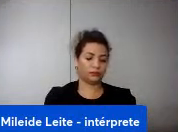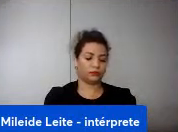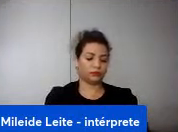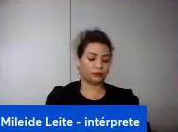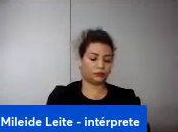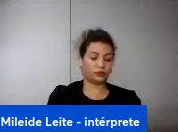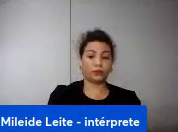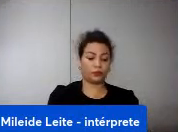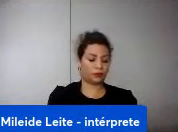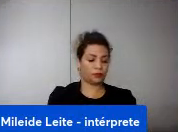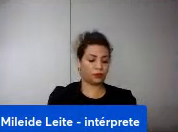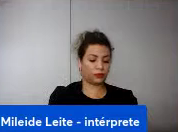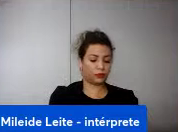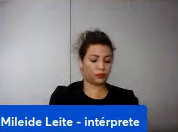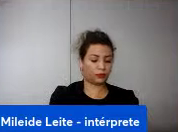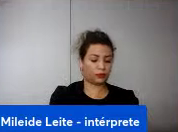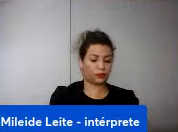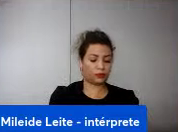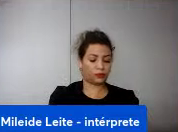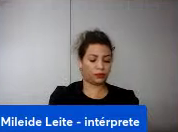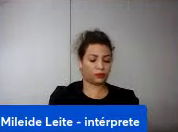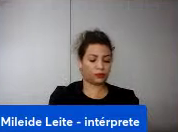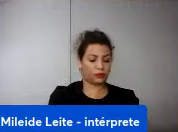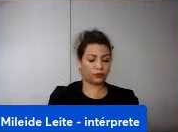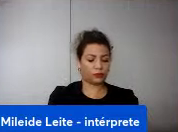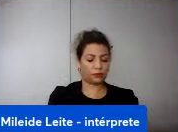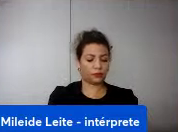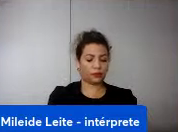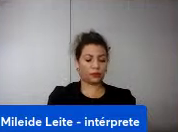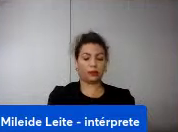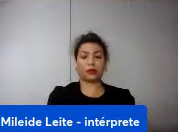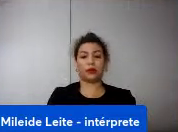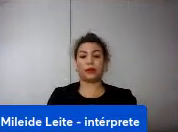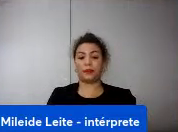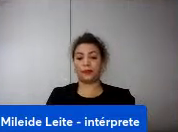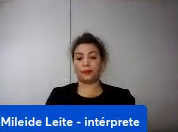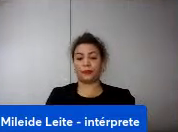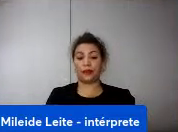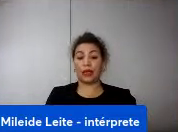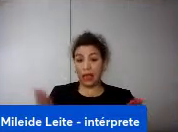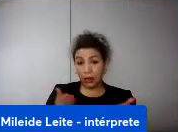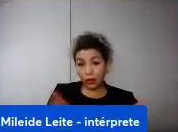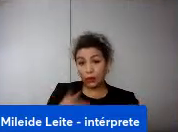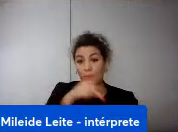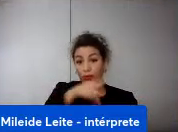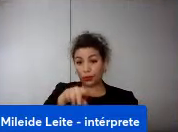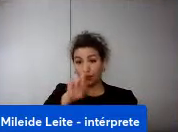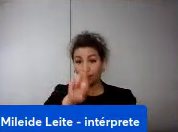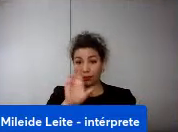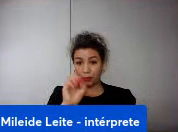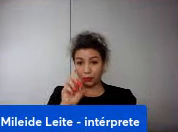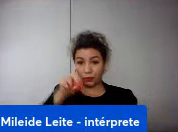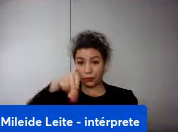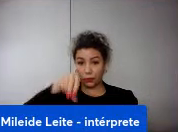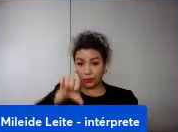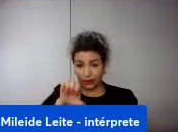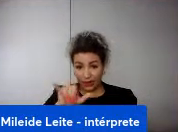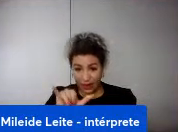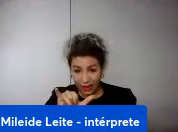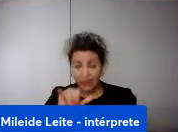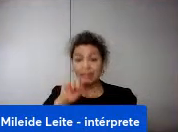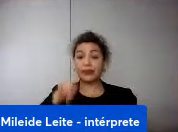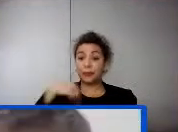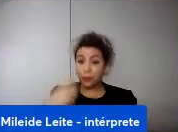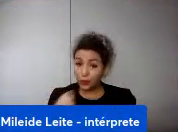Ô, professor Roberto, eu vou passar a palavra para o professor Ronei, depois a gente volta.